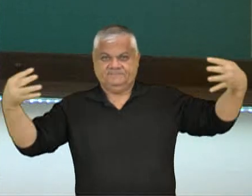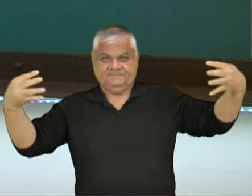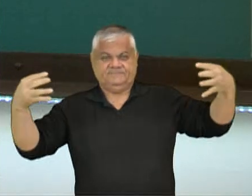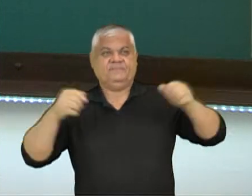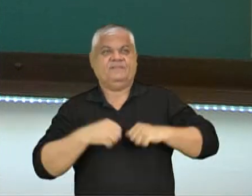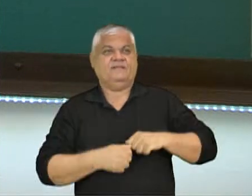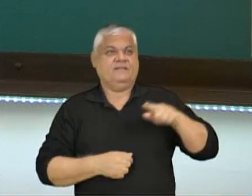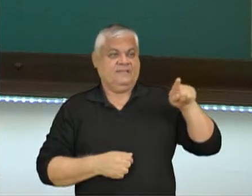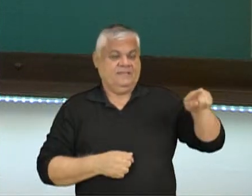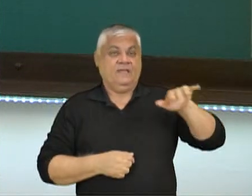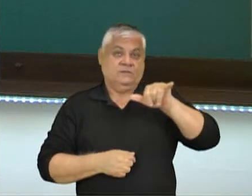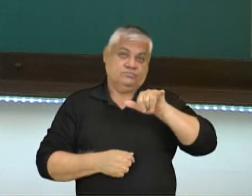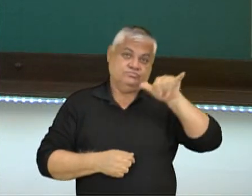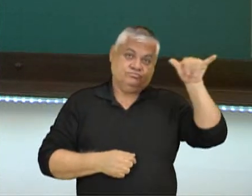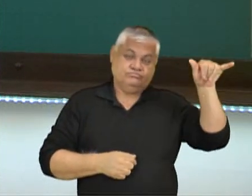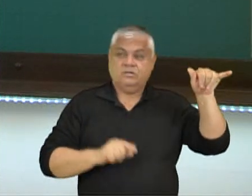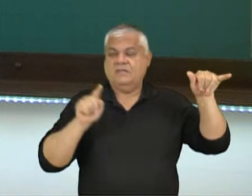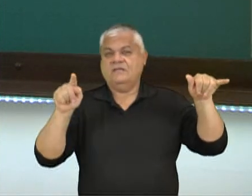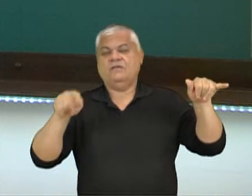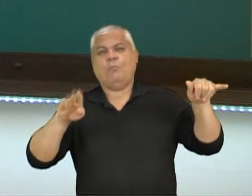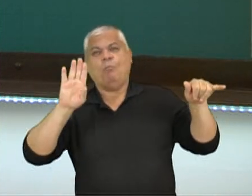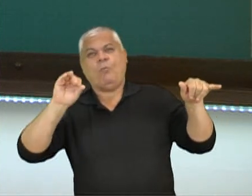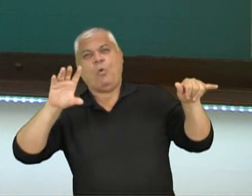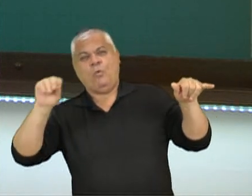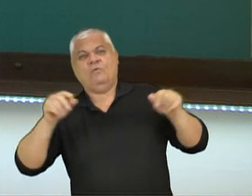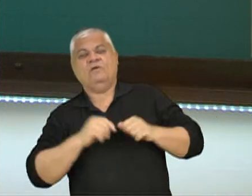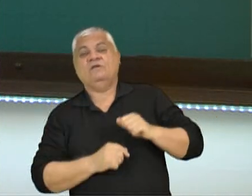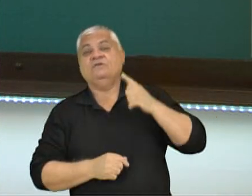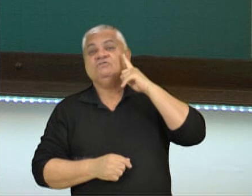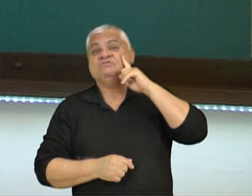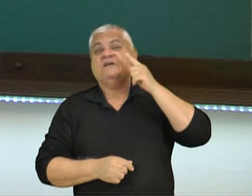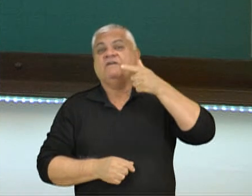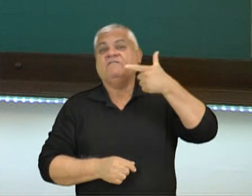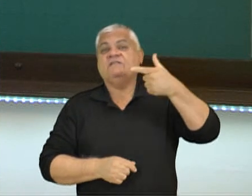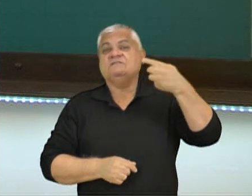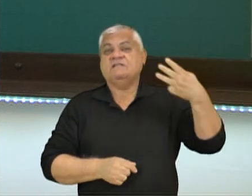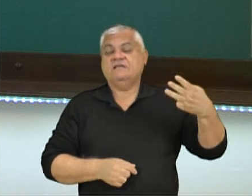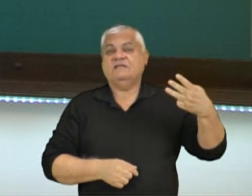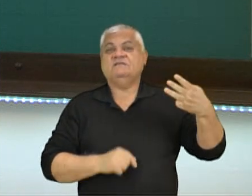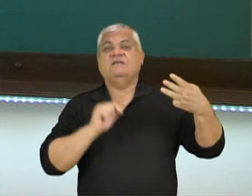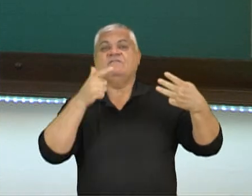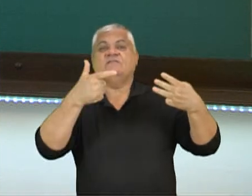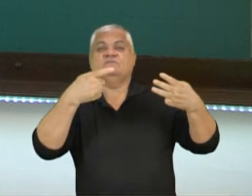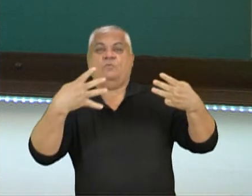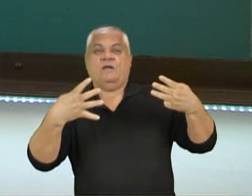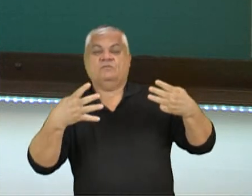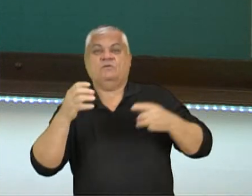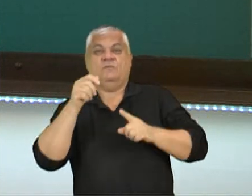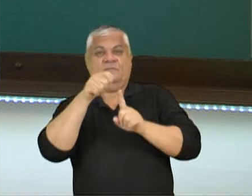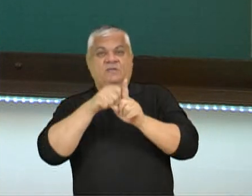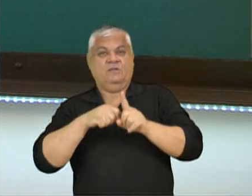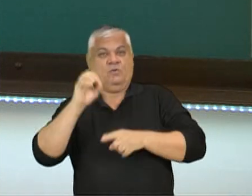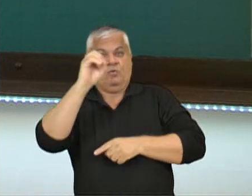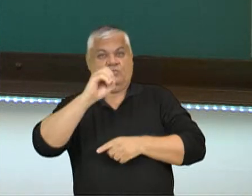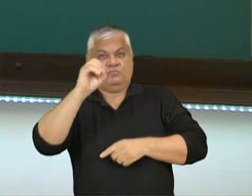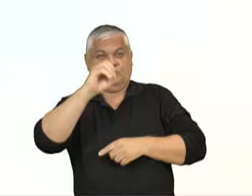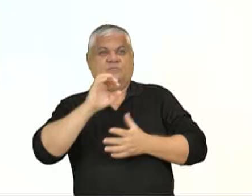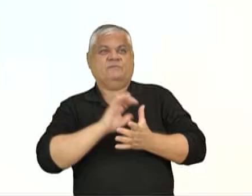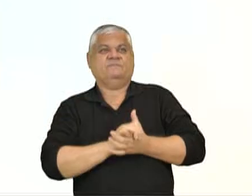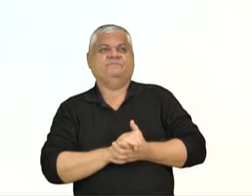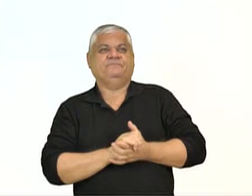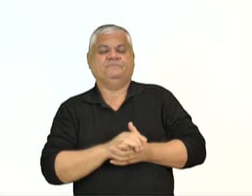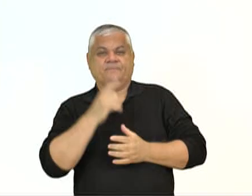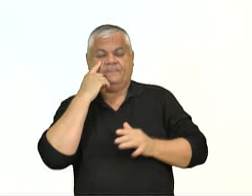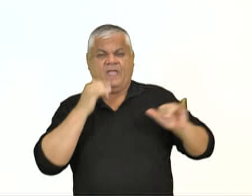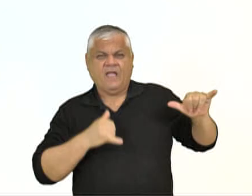os downloads dos dois jogos no dia 23 e no dia 24 de outubro. Observe aqui que